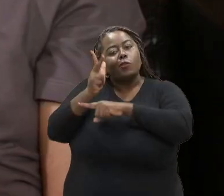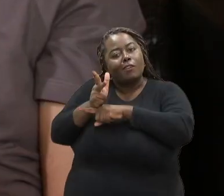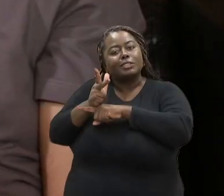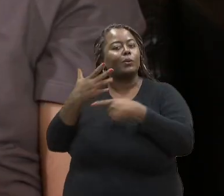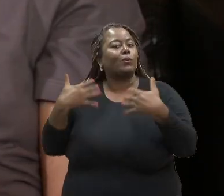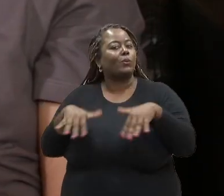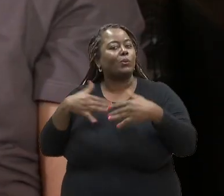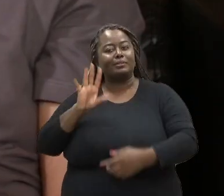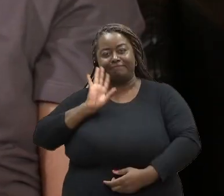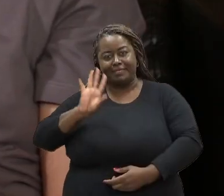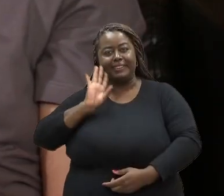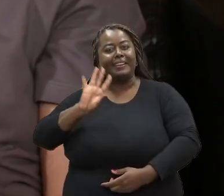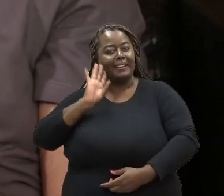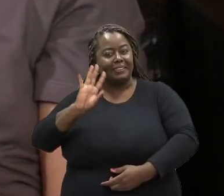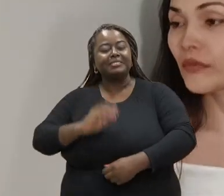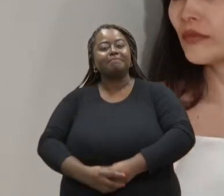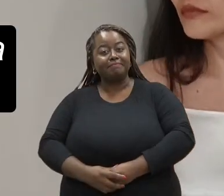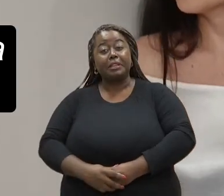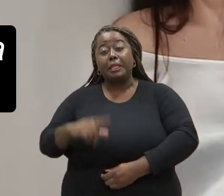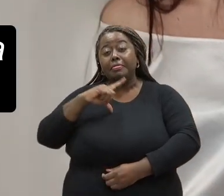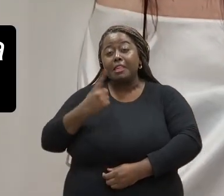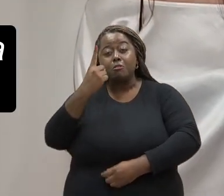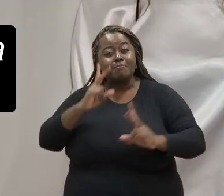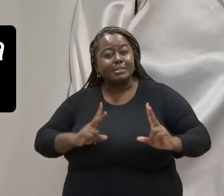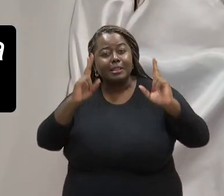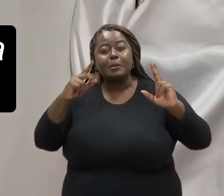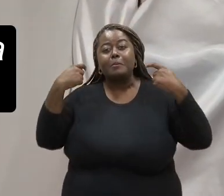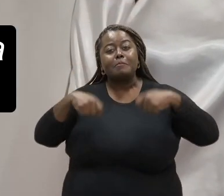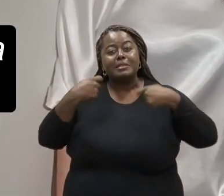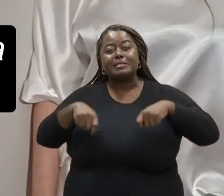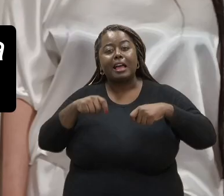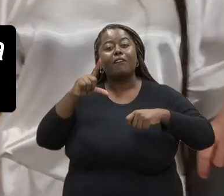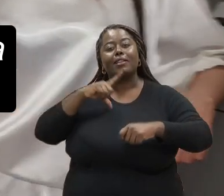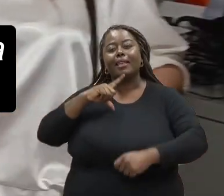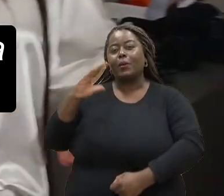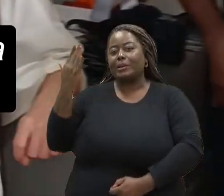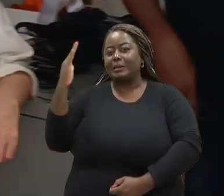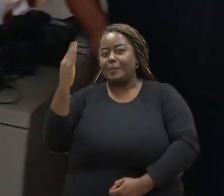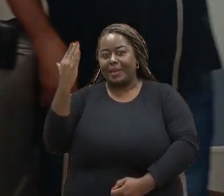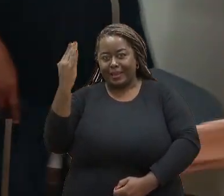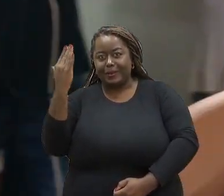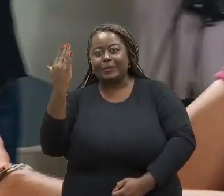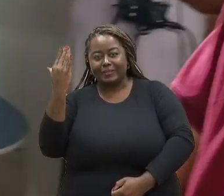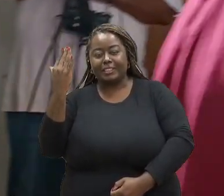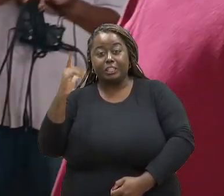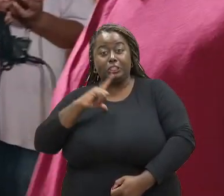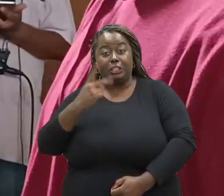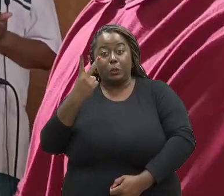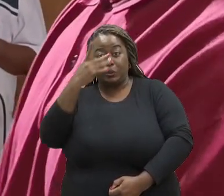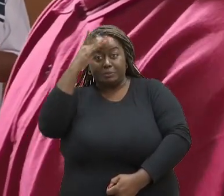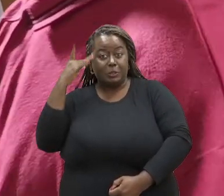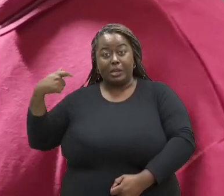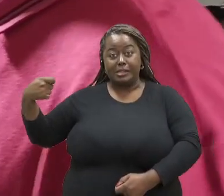muito legal. A história ficou legal. Cenas dos bastidores. Tem uma cena que a gente precisava contracenar com um espelho. Ficava 2